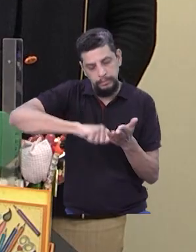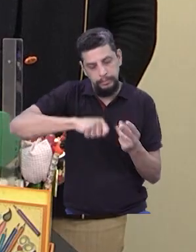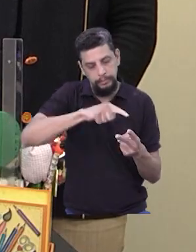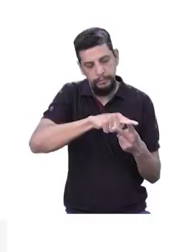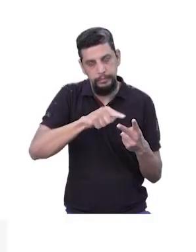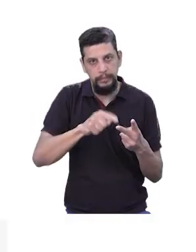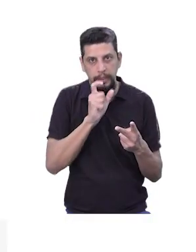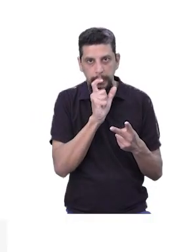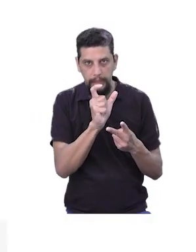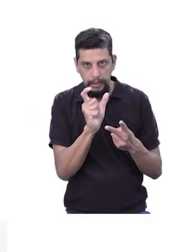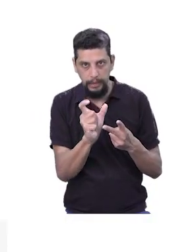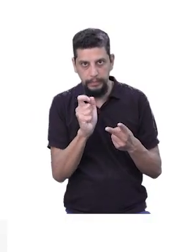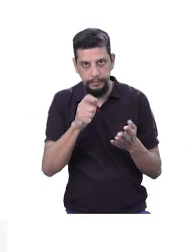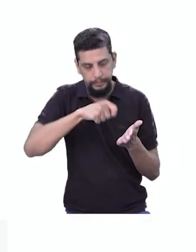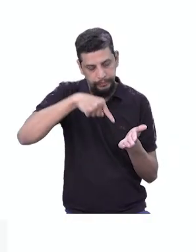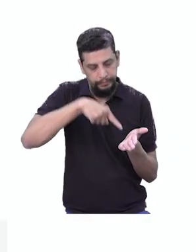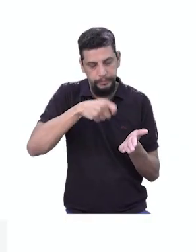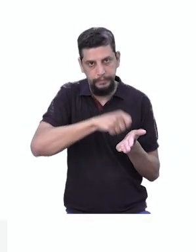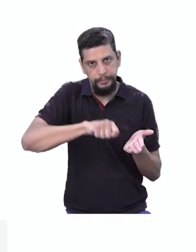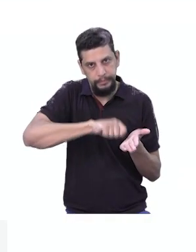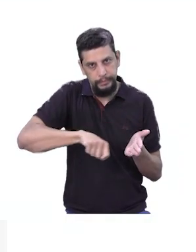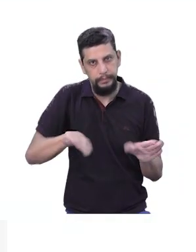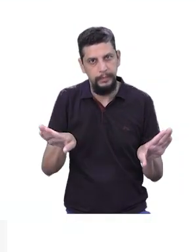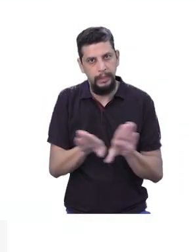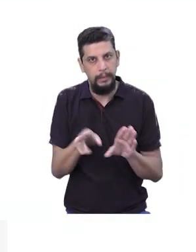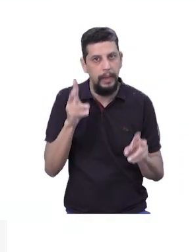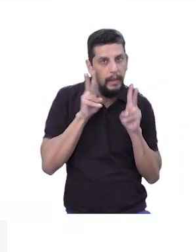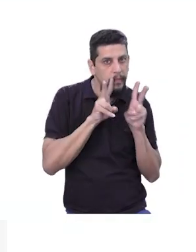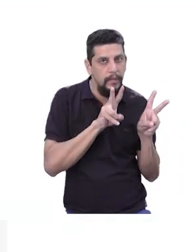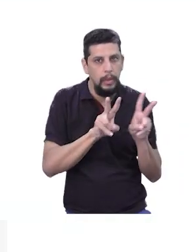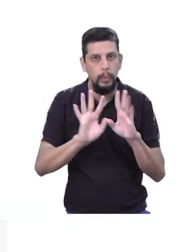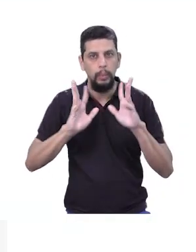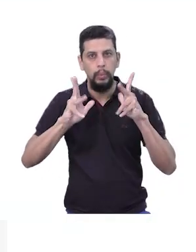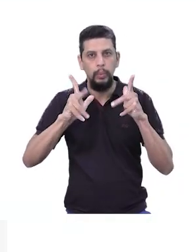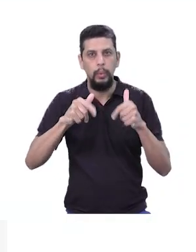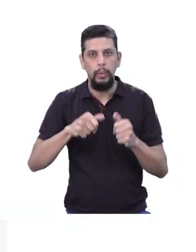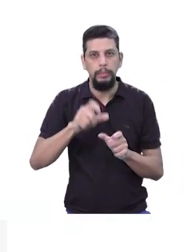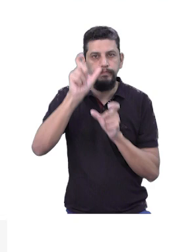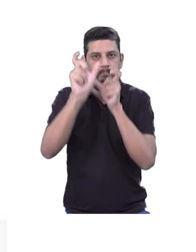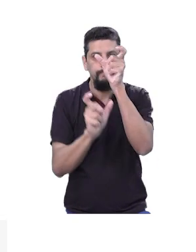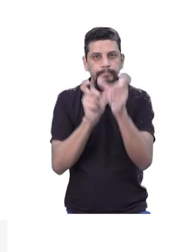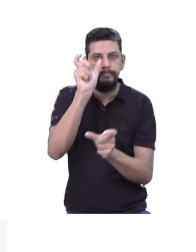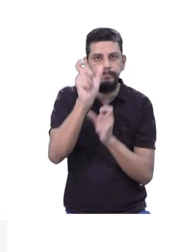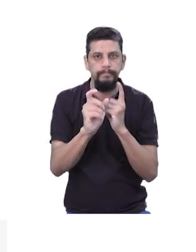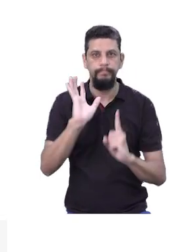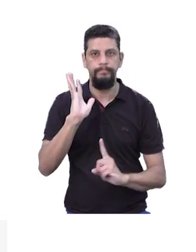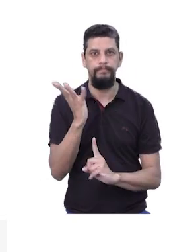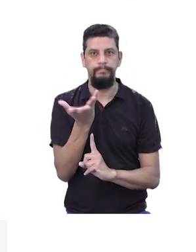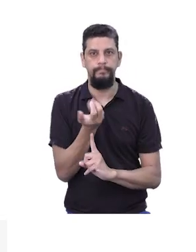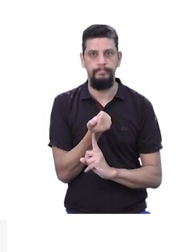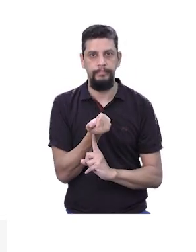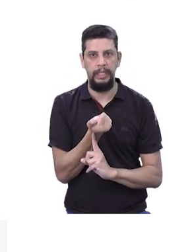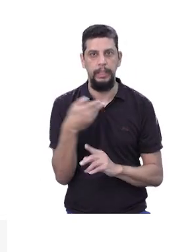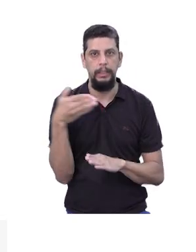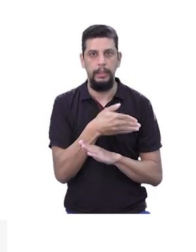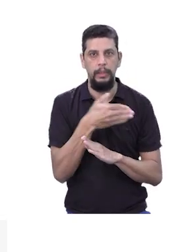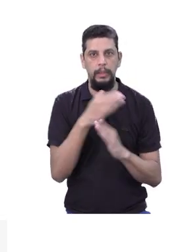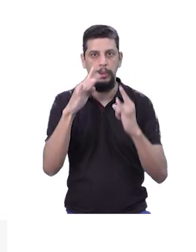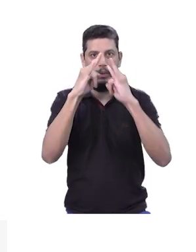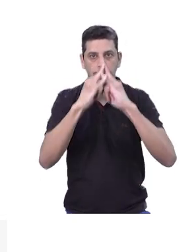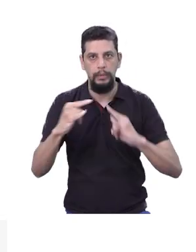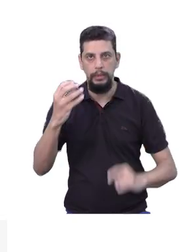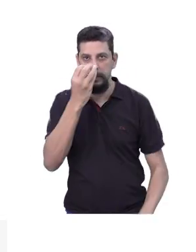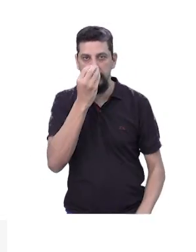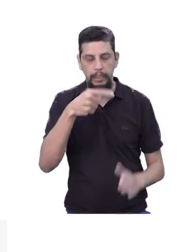e a palavra formas. Formas, no caderno. Nós vimos também todos os artistas que fazem parte do circo. Uhum, que